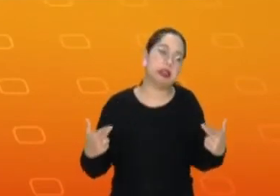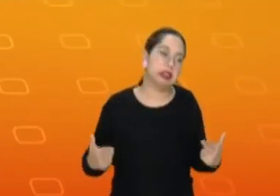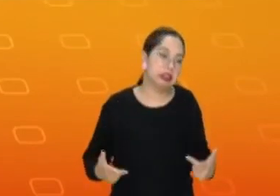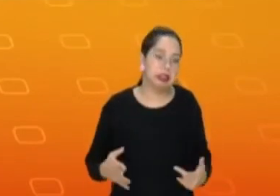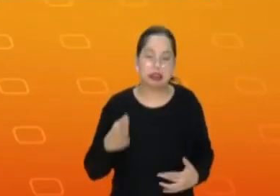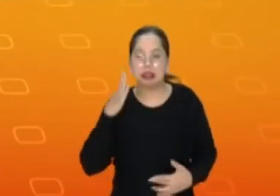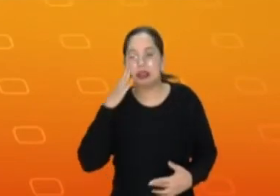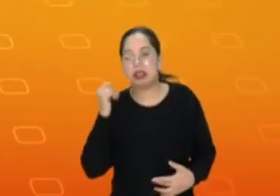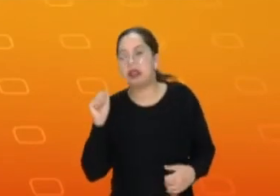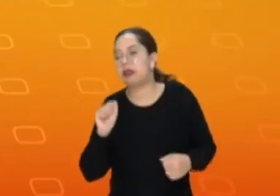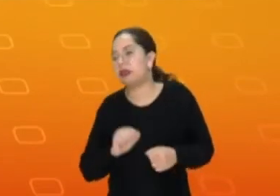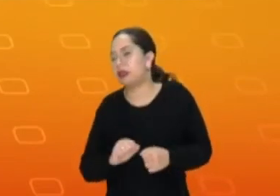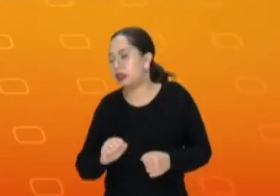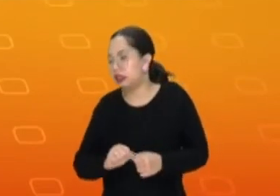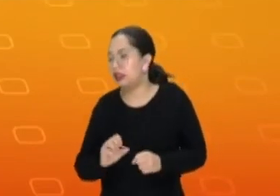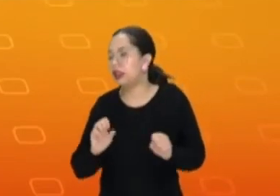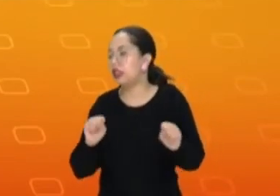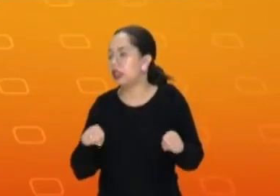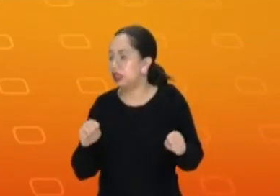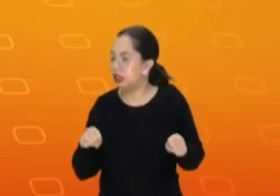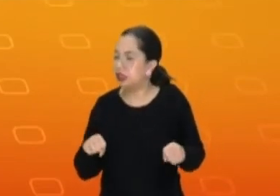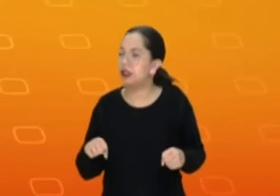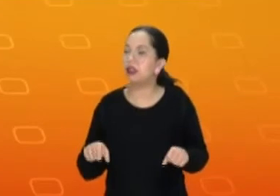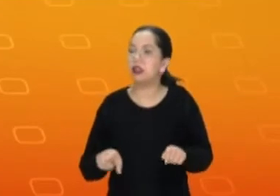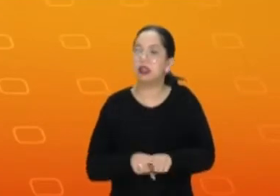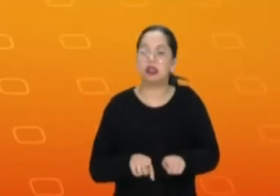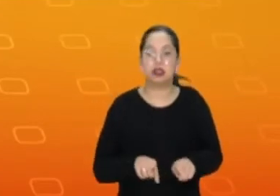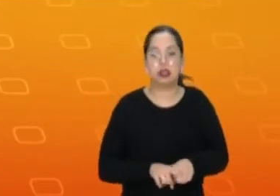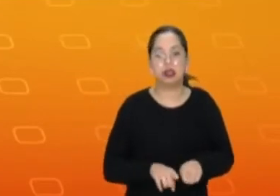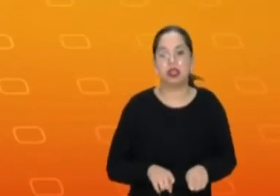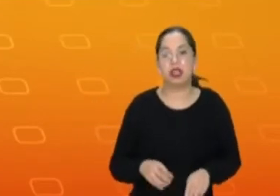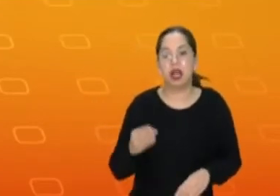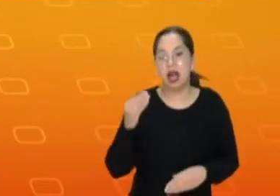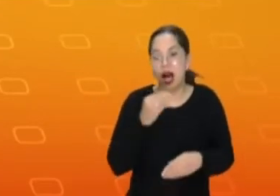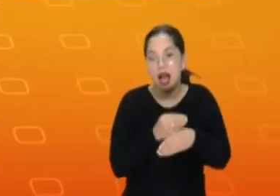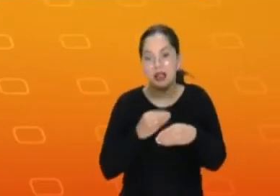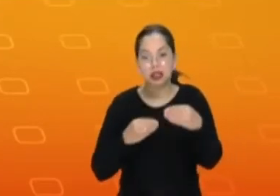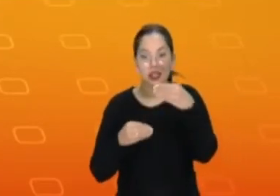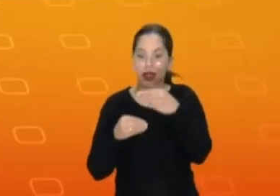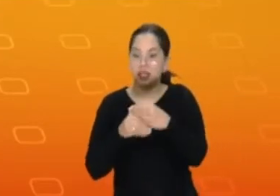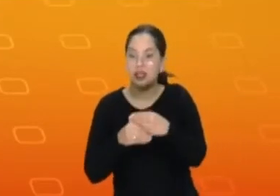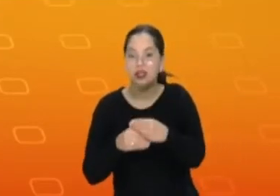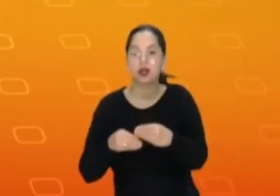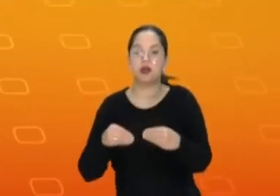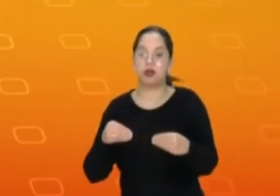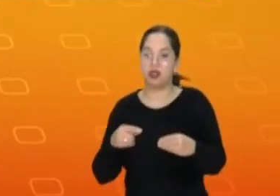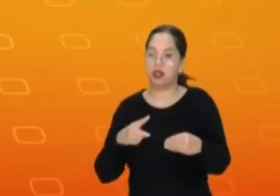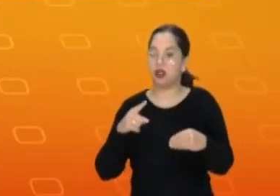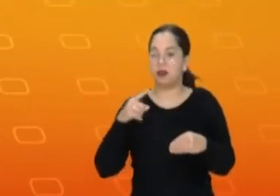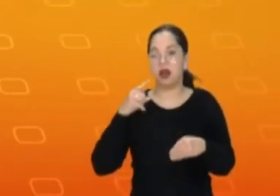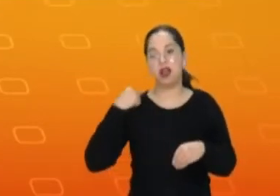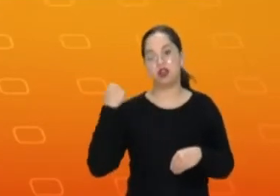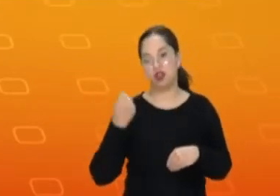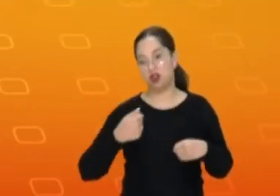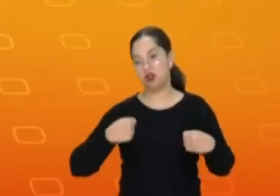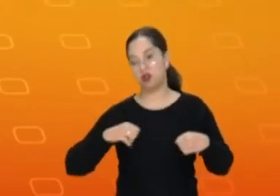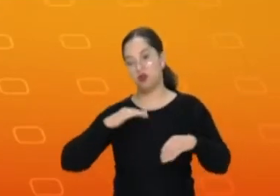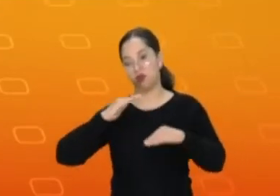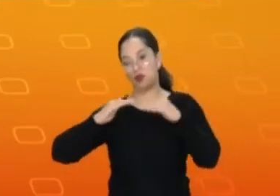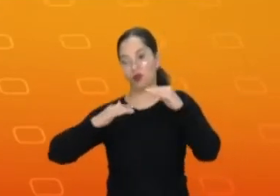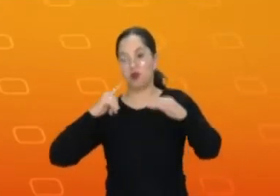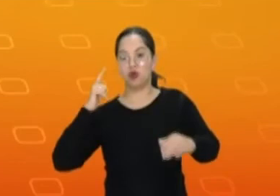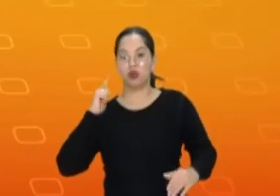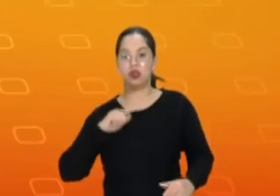múltiplas competências. Quanto mais competência agregada ao conhecimento do negócio, para podermos evoluir. Pelo